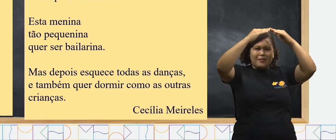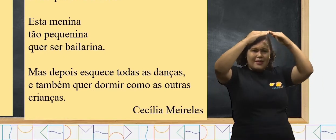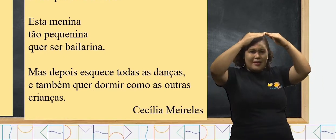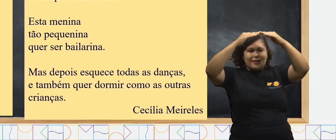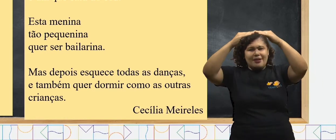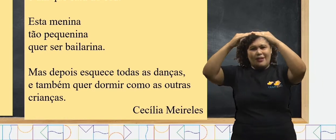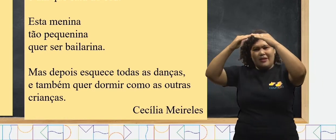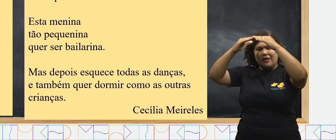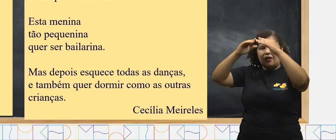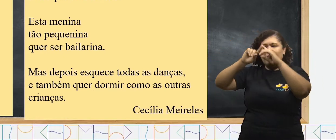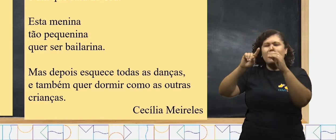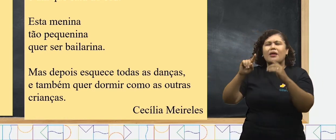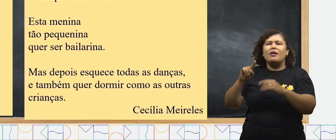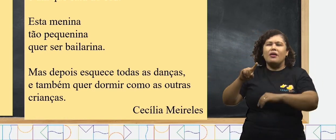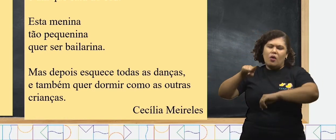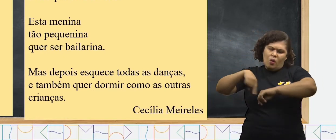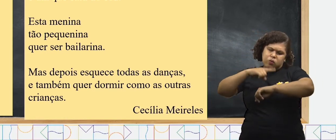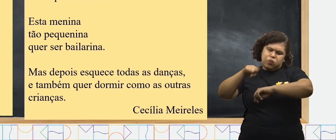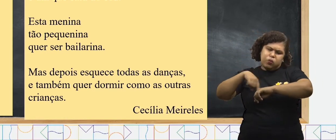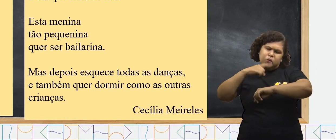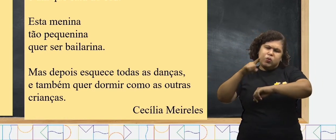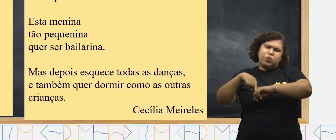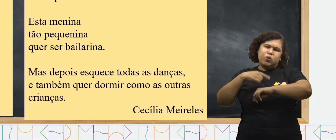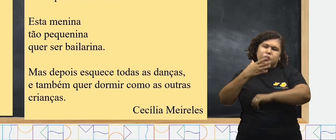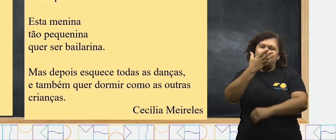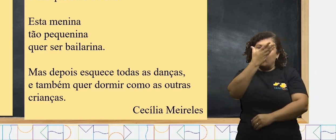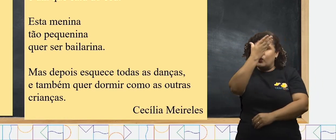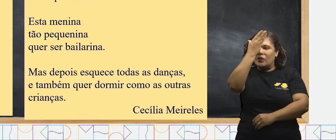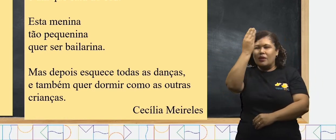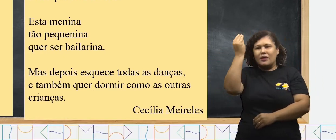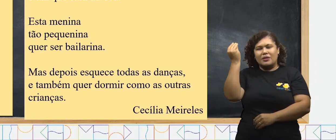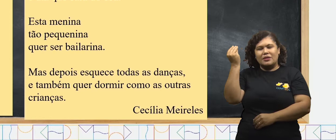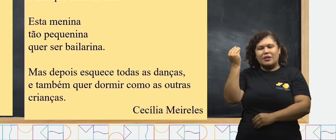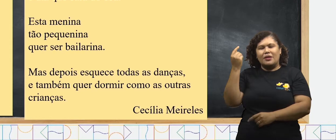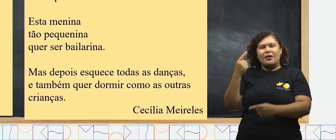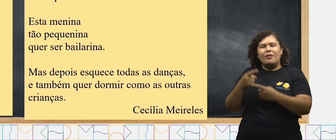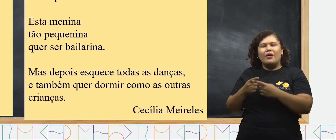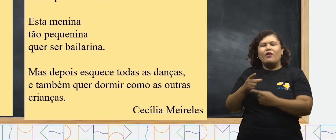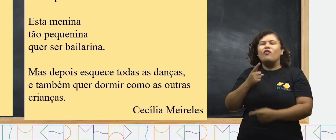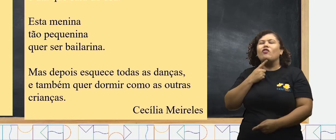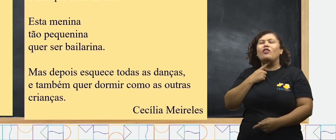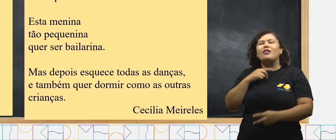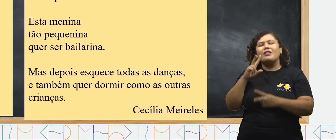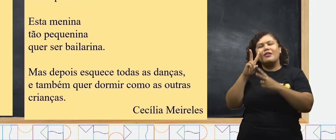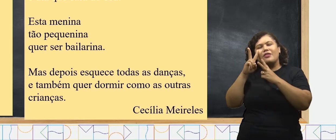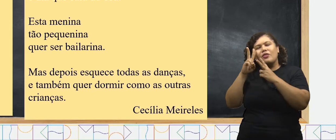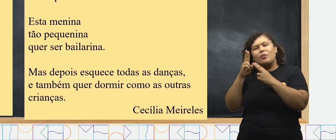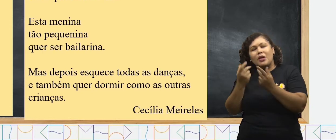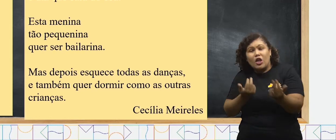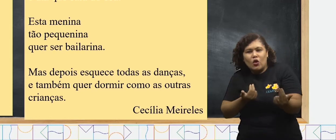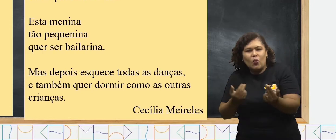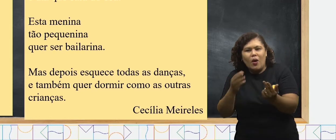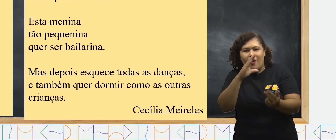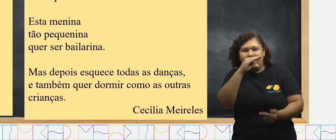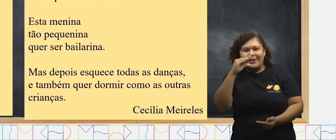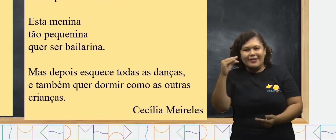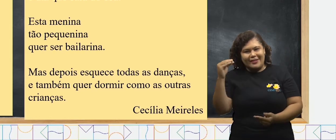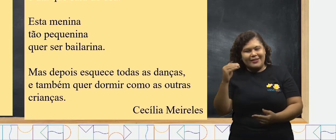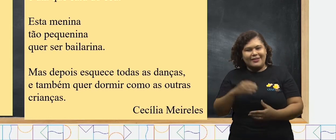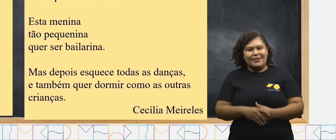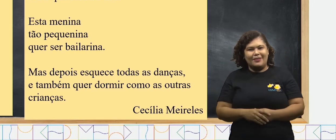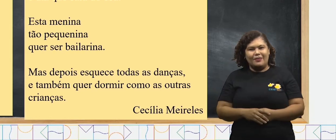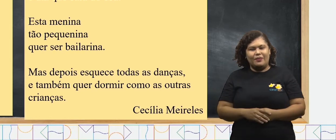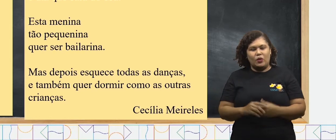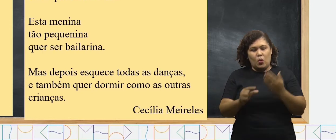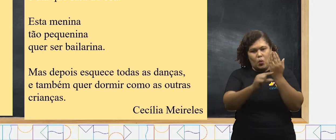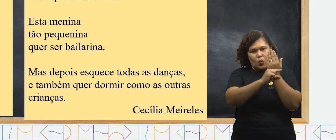bailarina, mas depois esquece todas as danças e também quer dormir com as outras crianças.